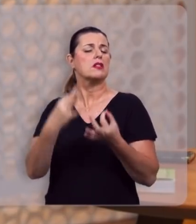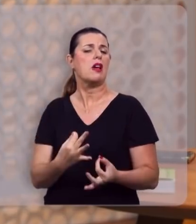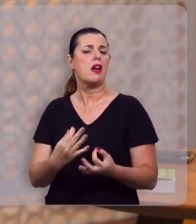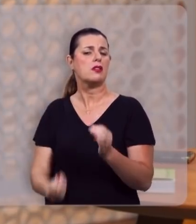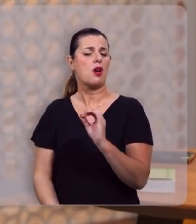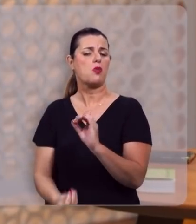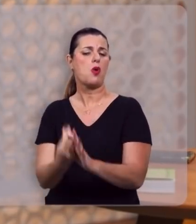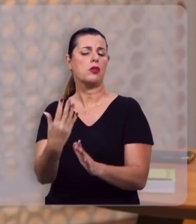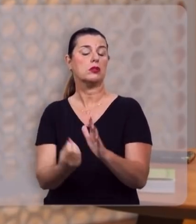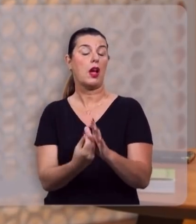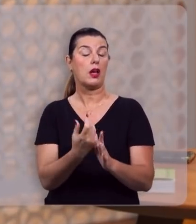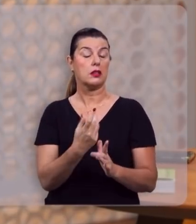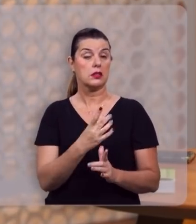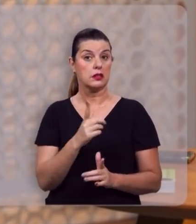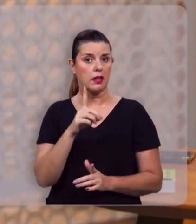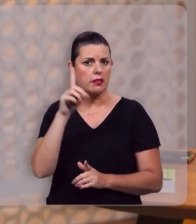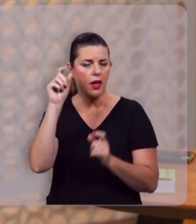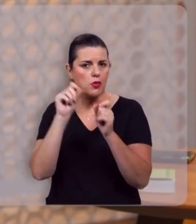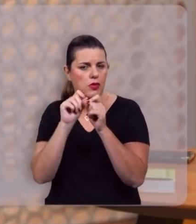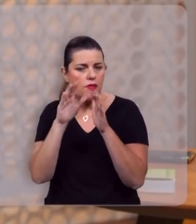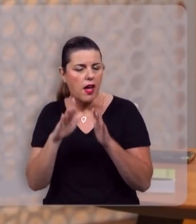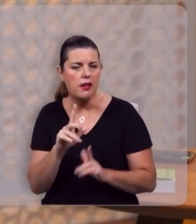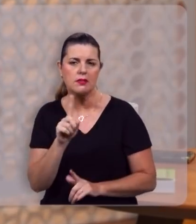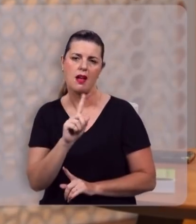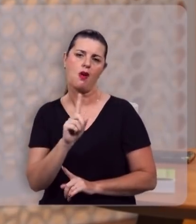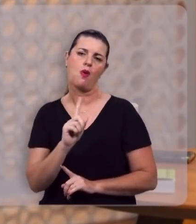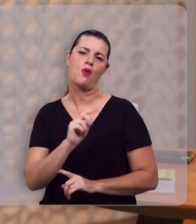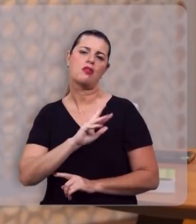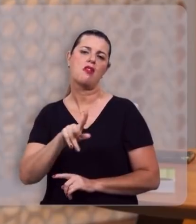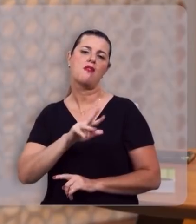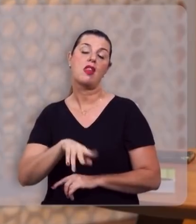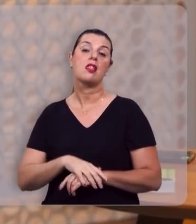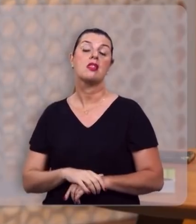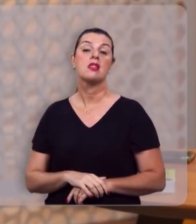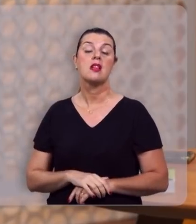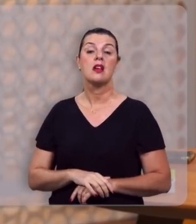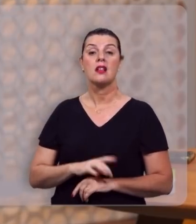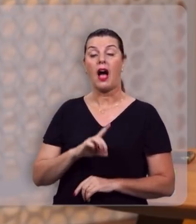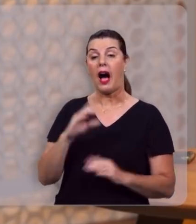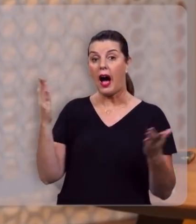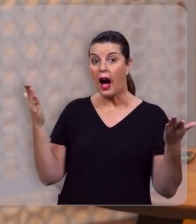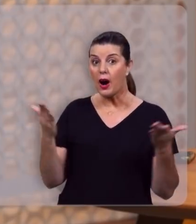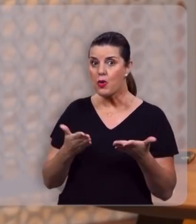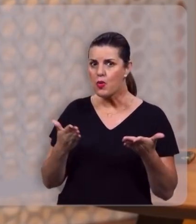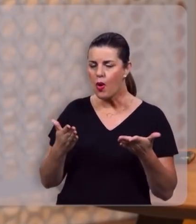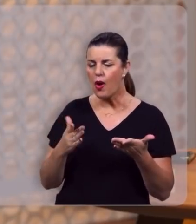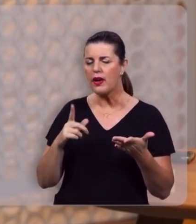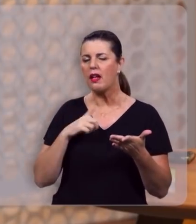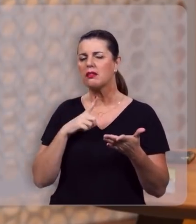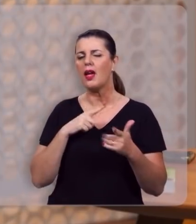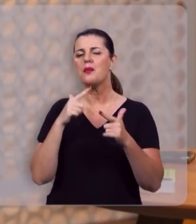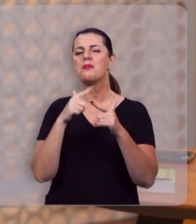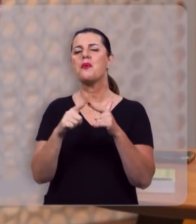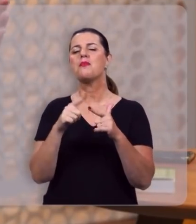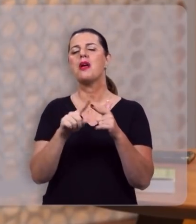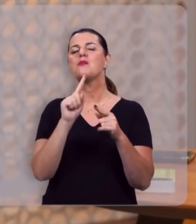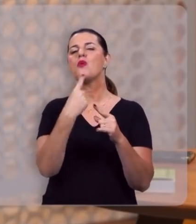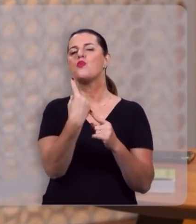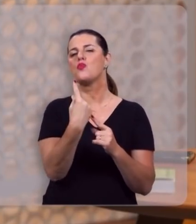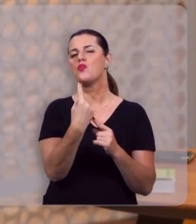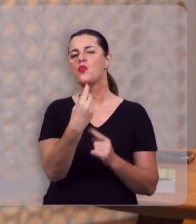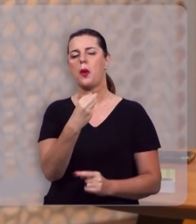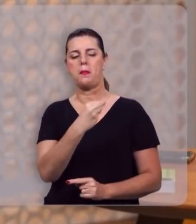estão acontecendo não da maneira como elas foram criadas e deveriam acontecer, porque agora há um abalo, há